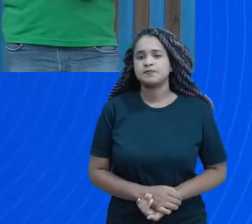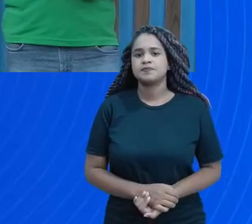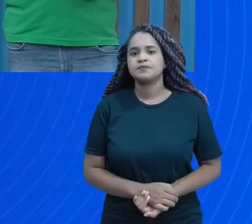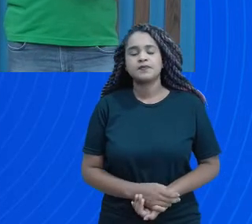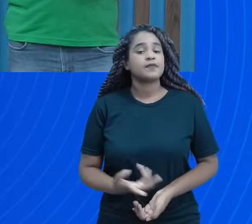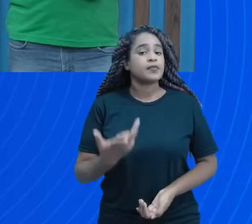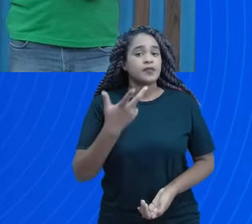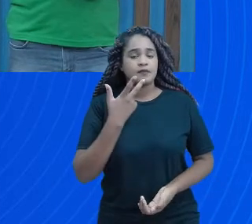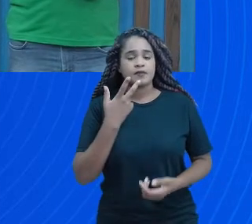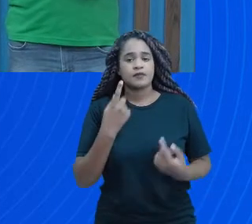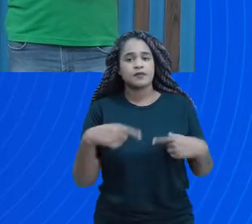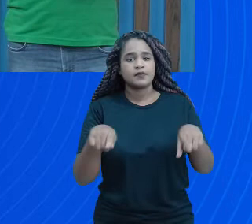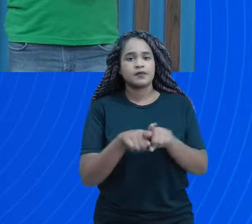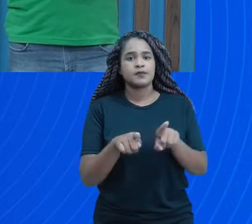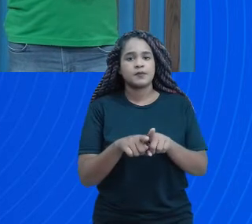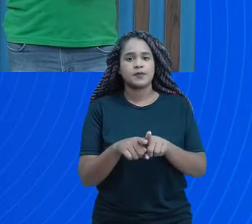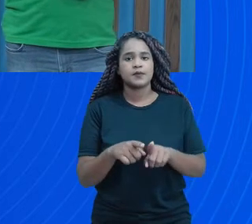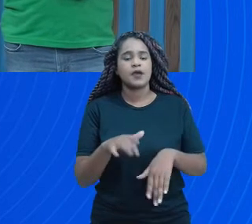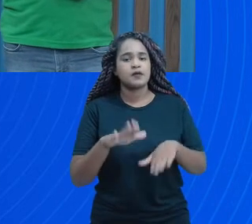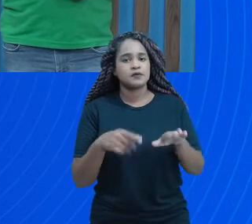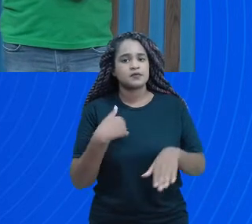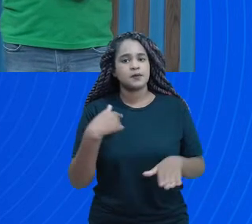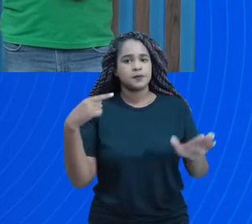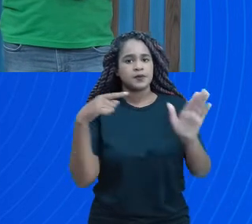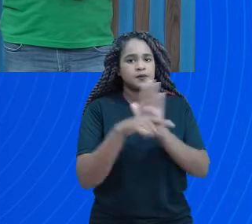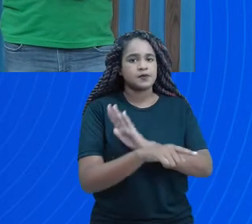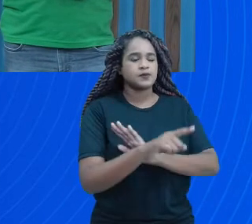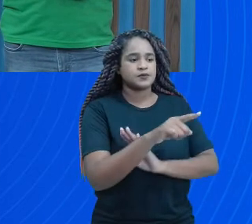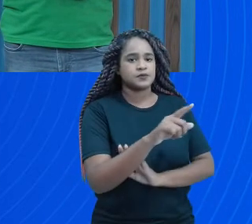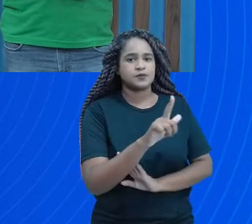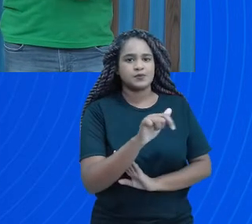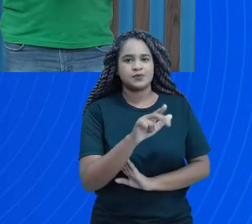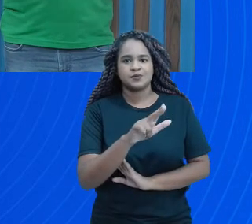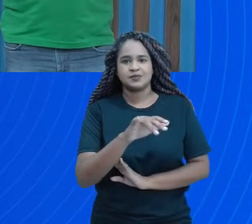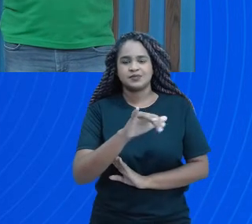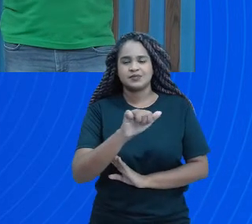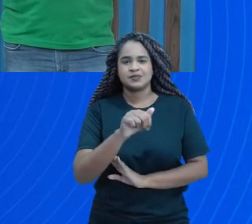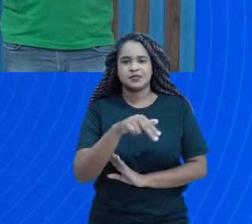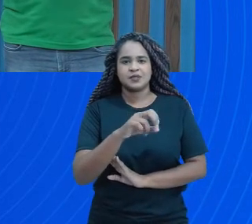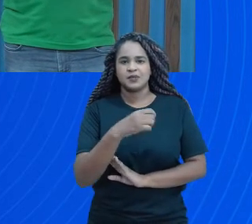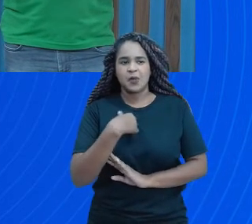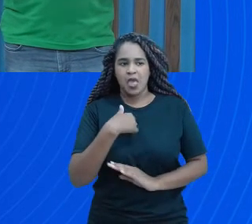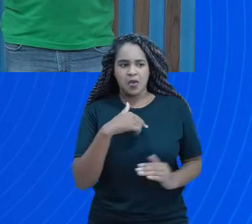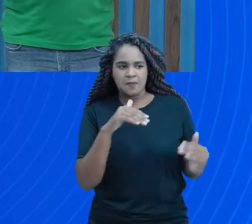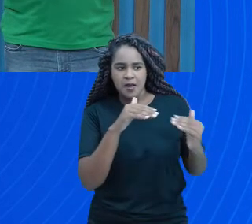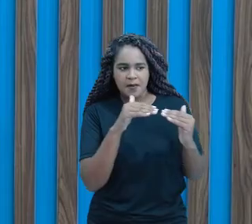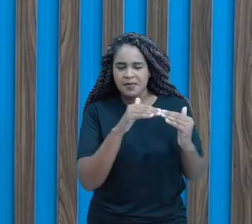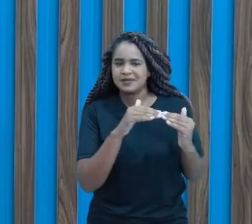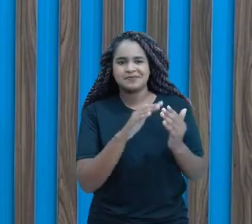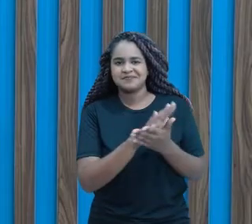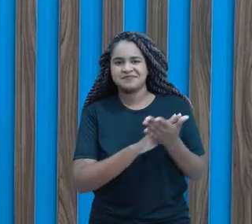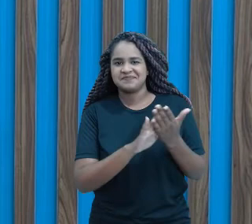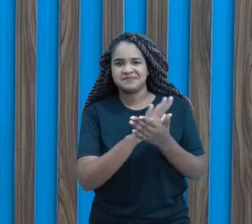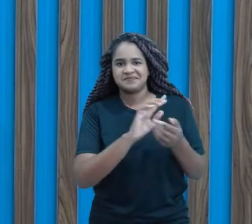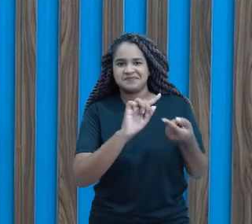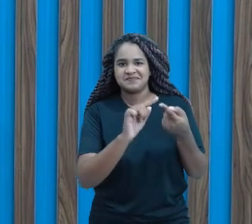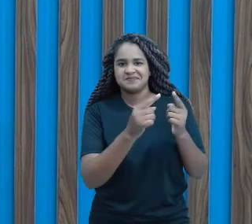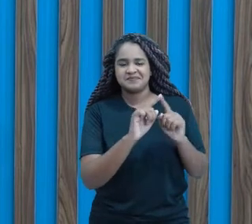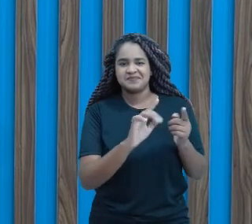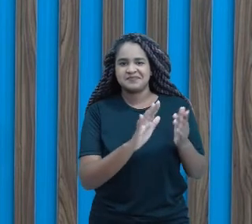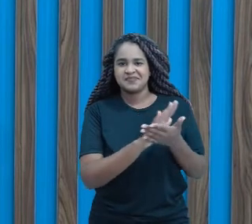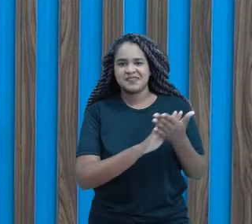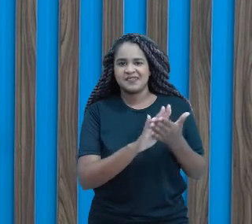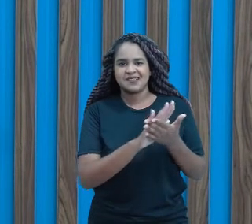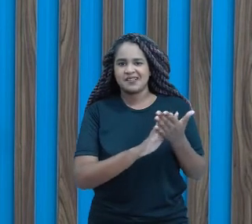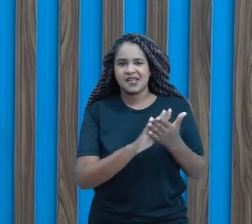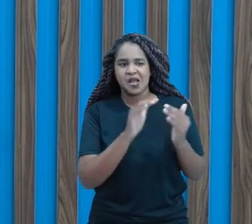que quando eu pergunto as questões para o professor Luciano, eu não combino nada com ele. A gente trabalha ali preparando as aulas, mesa junto, mas a gente